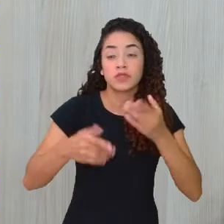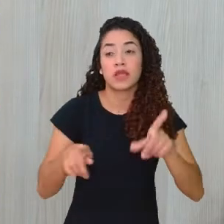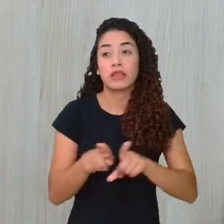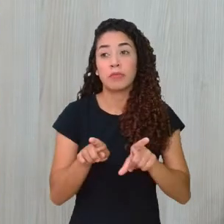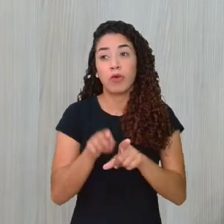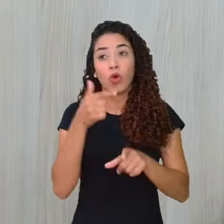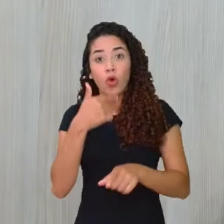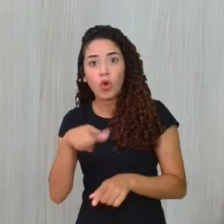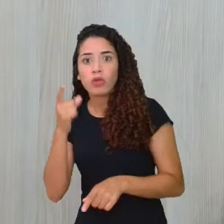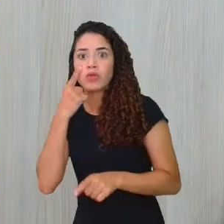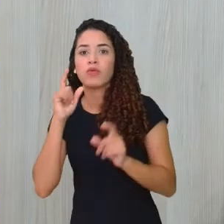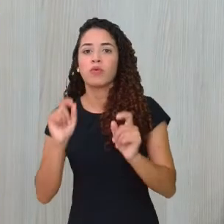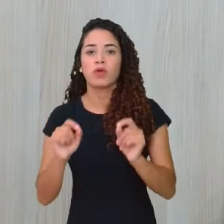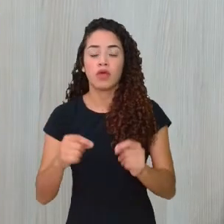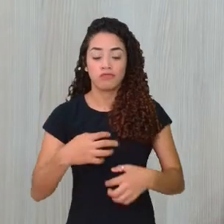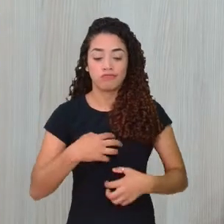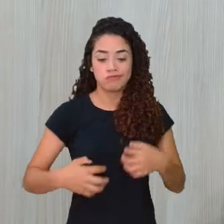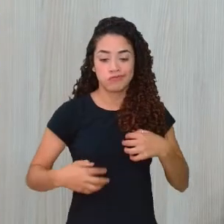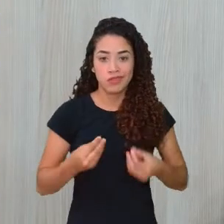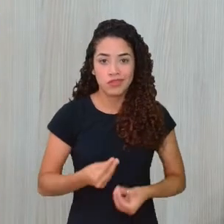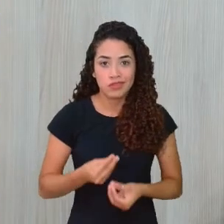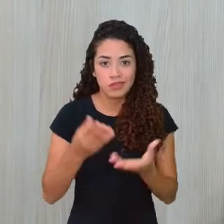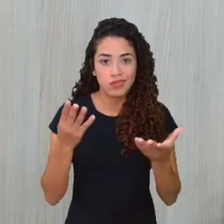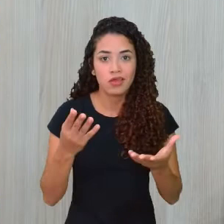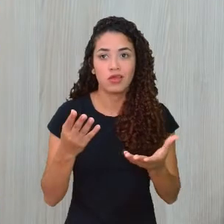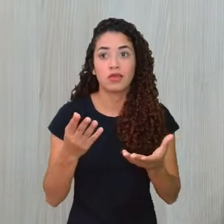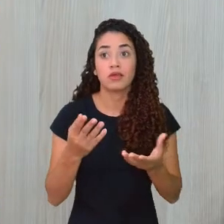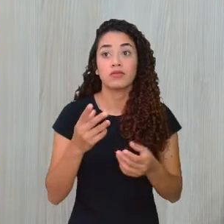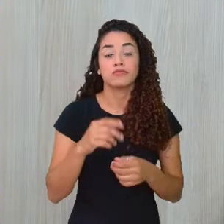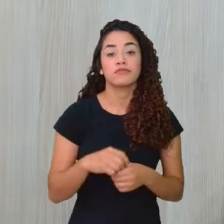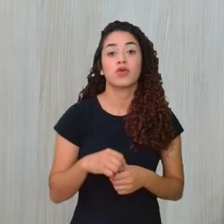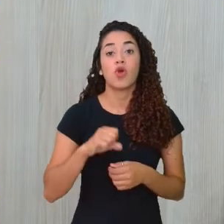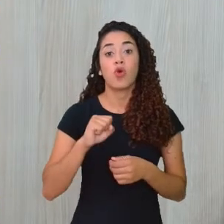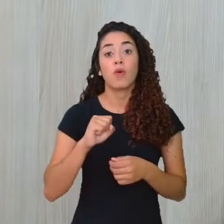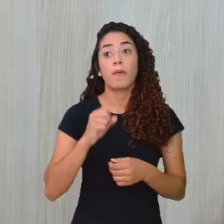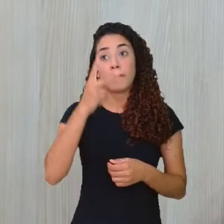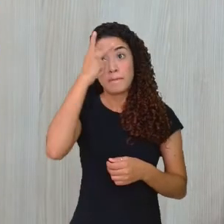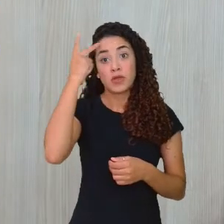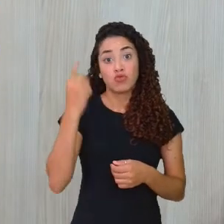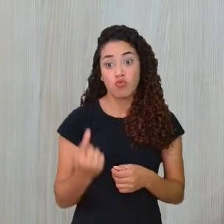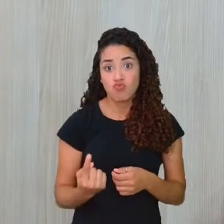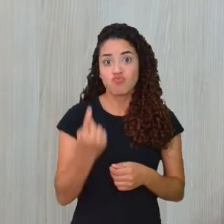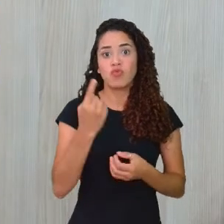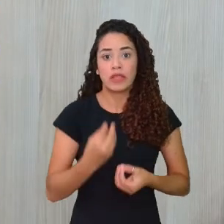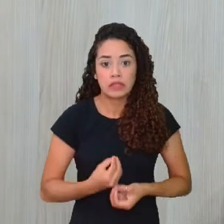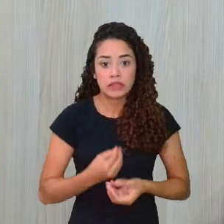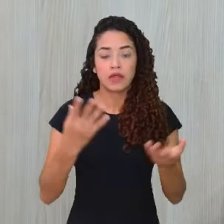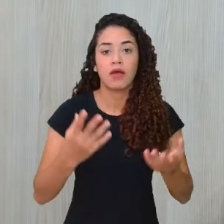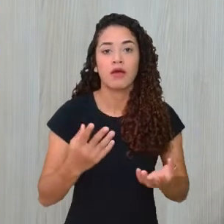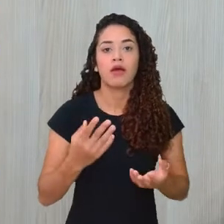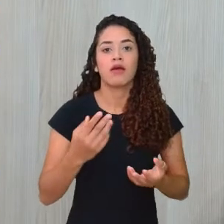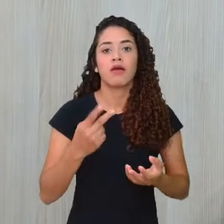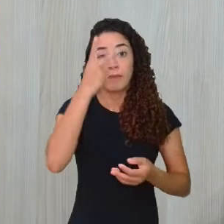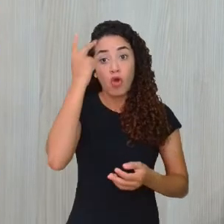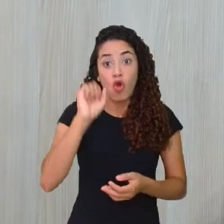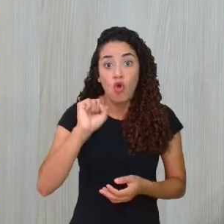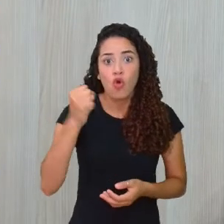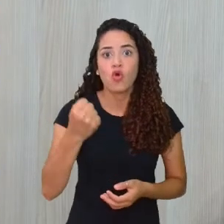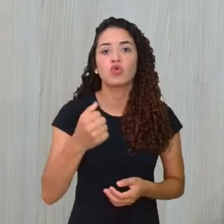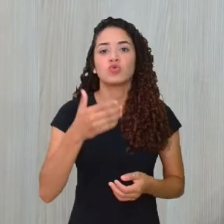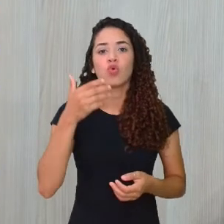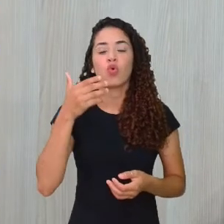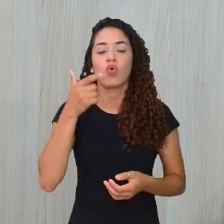muito importante. Então, a cada doador, 8 vidas serão salvas. Então, é importante que a gente conscientize as pessoas